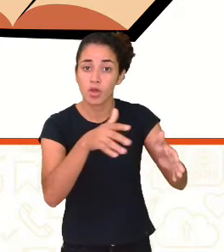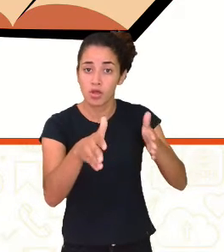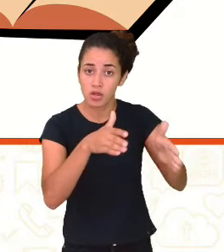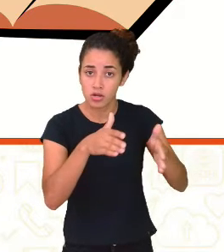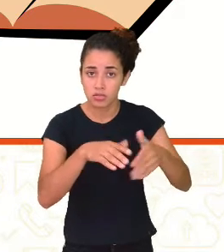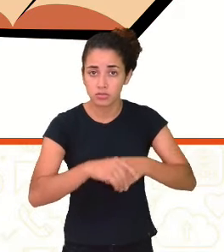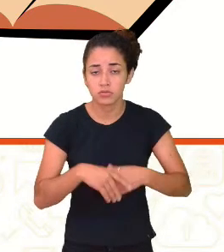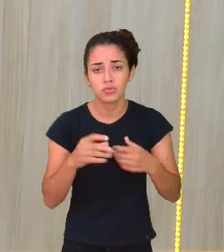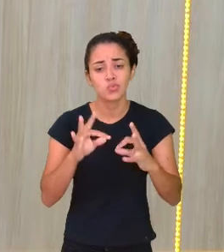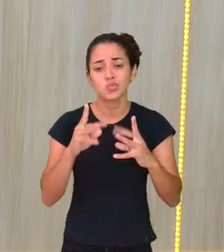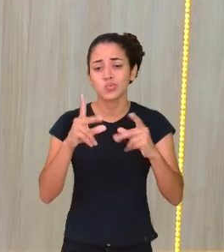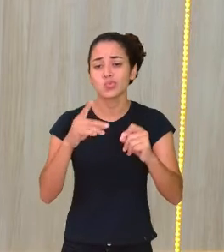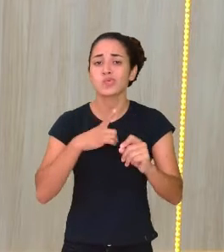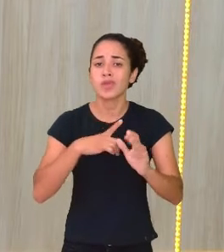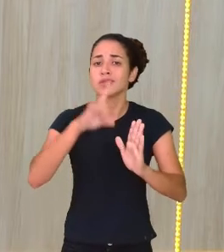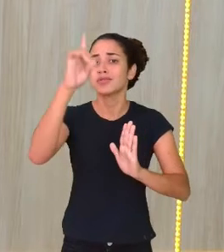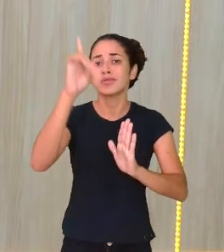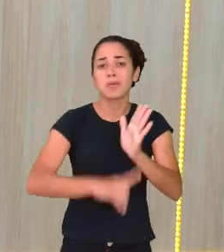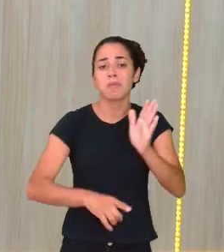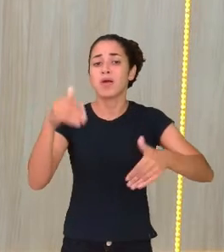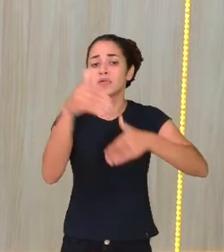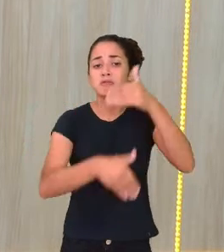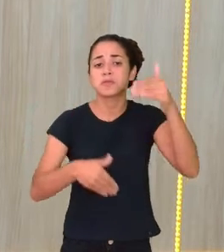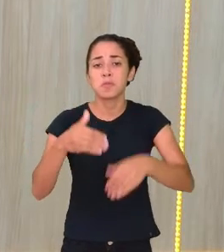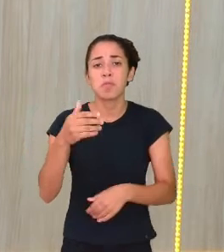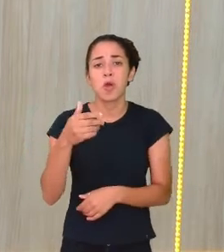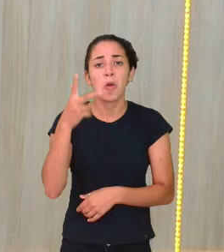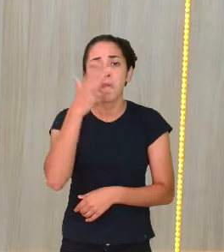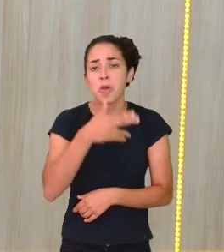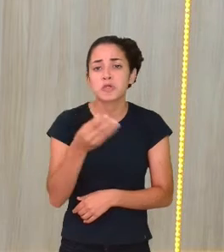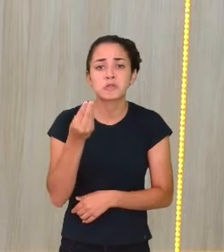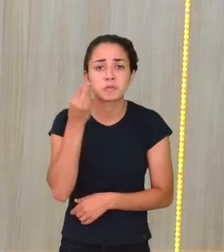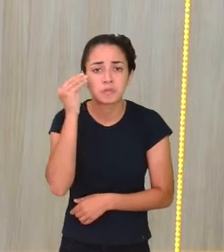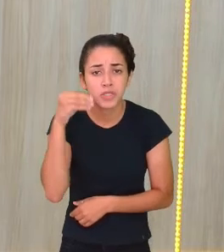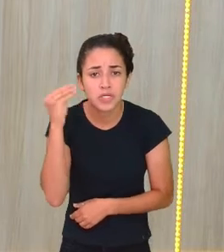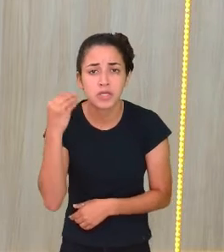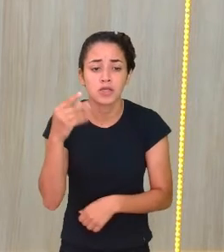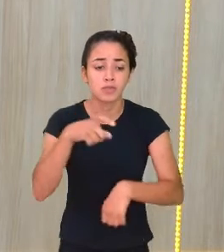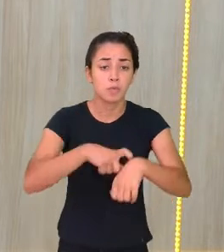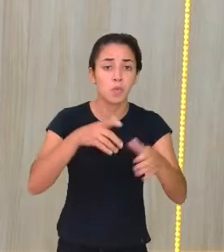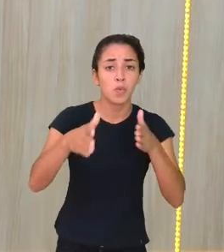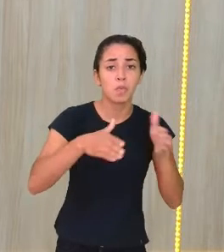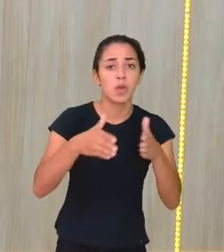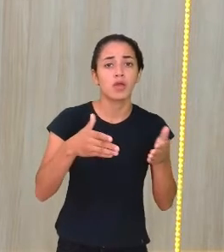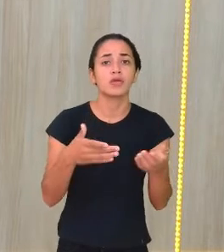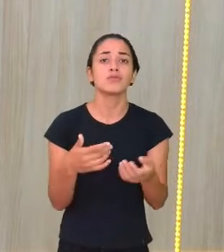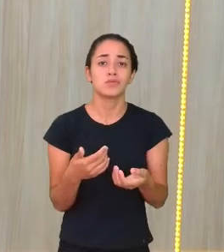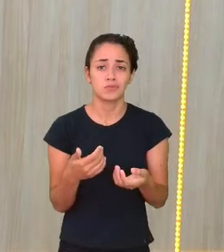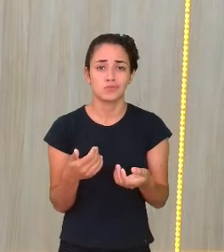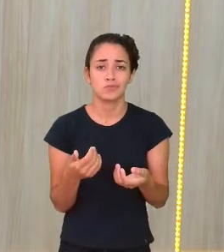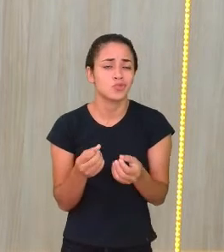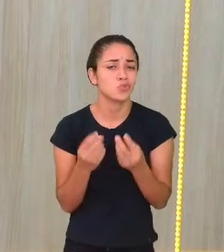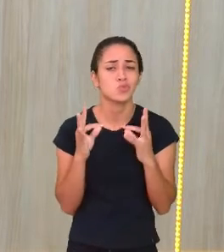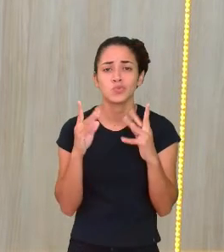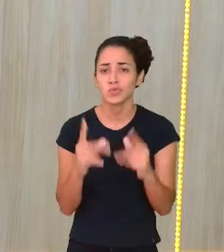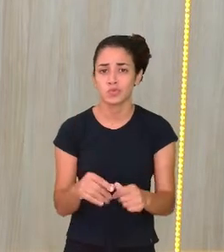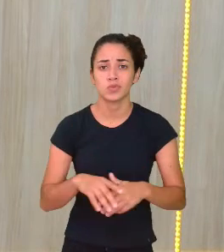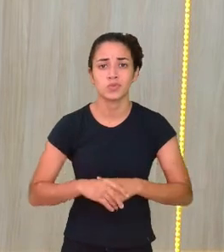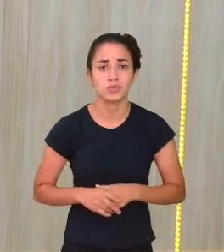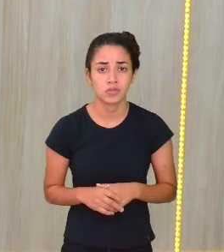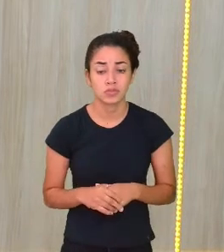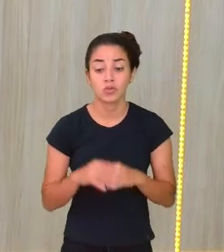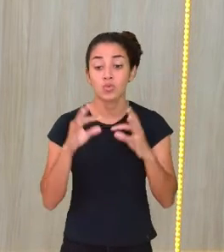participar das mesmas experiências, do mesmo momento, do mesmo currículo. Então,